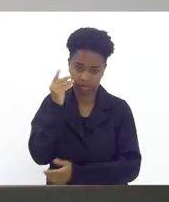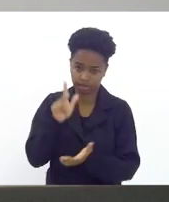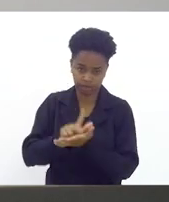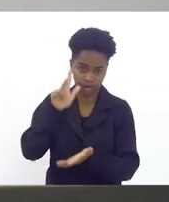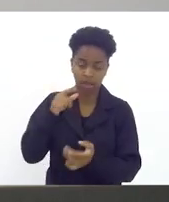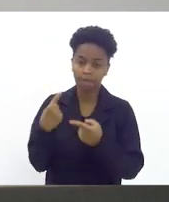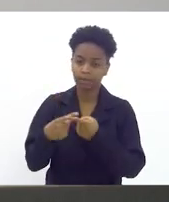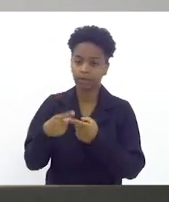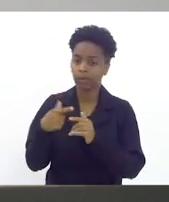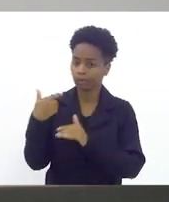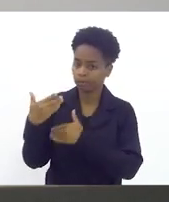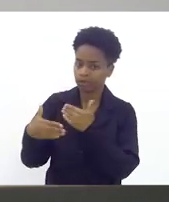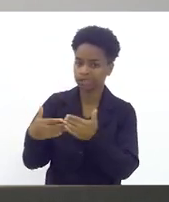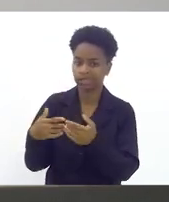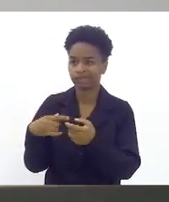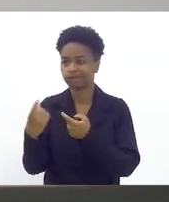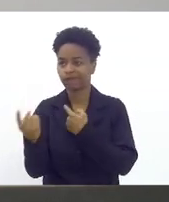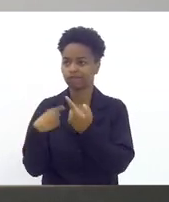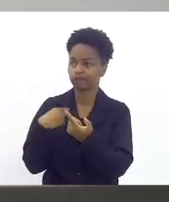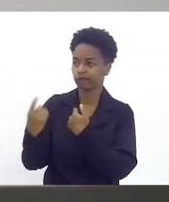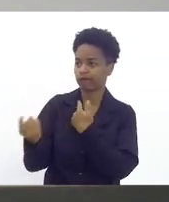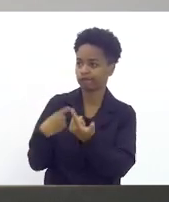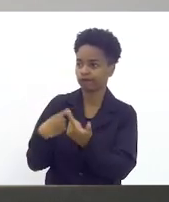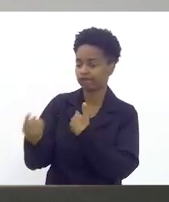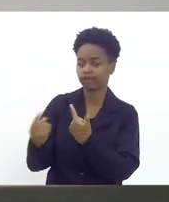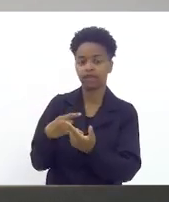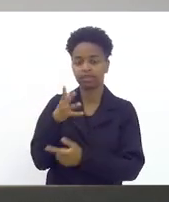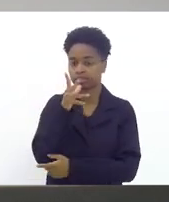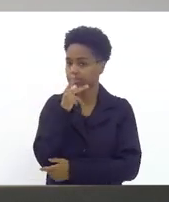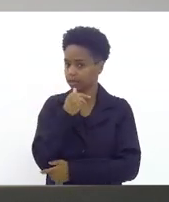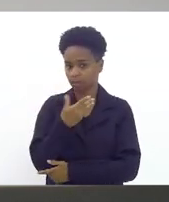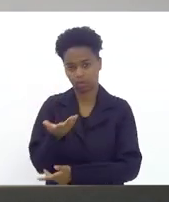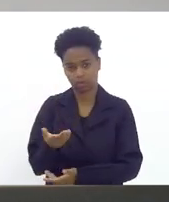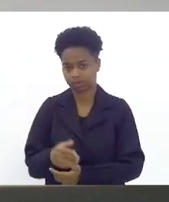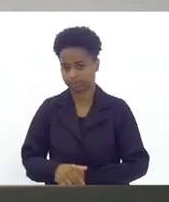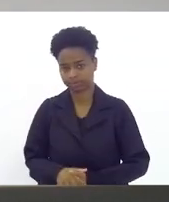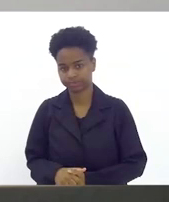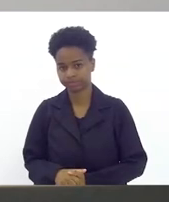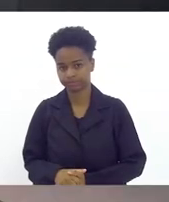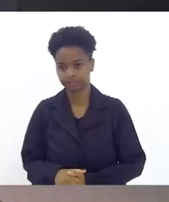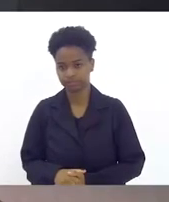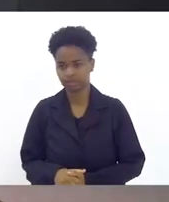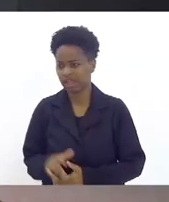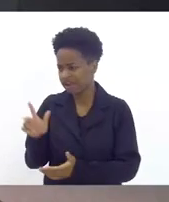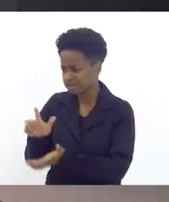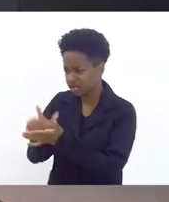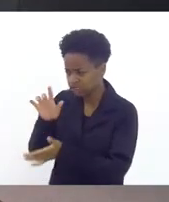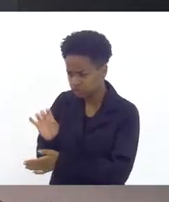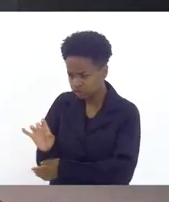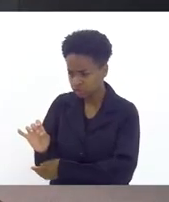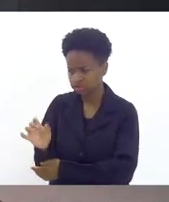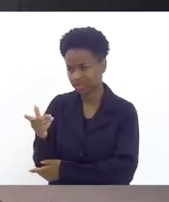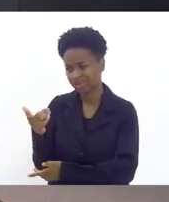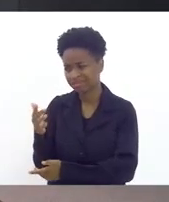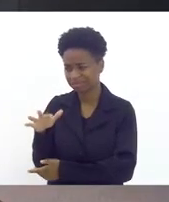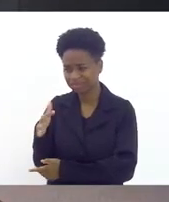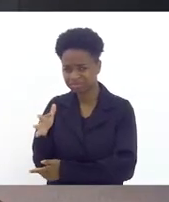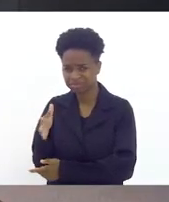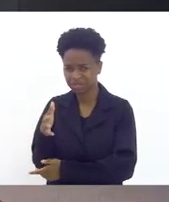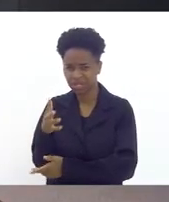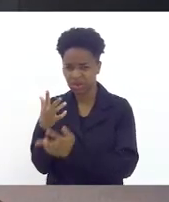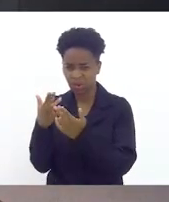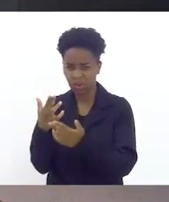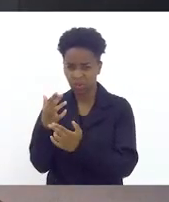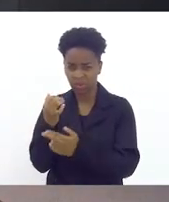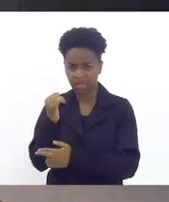é um processo que vai e volta diversas vezes requer muito é automática seria mais ou menos uma coisa como